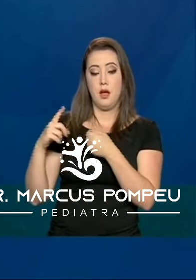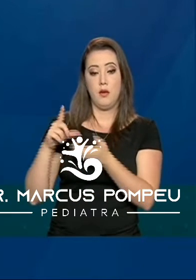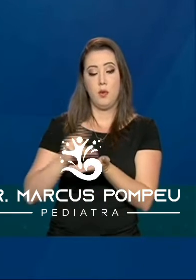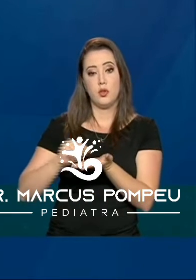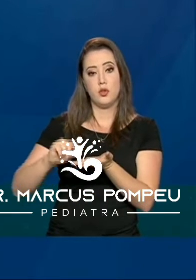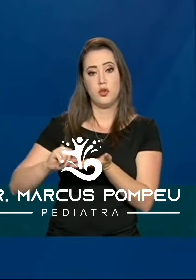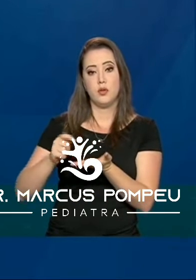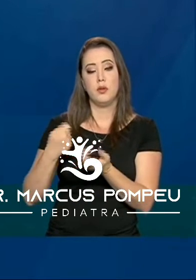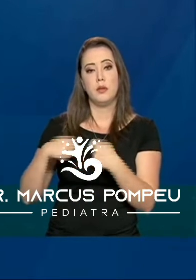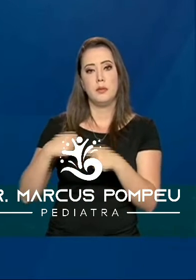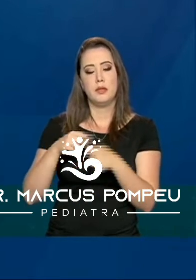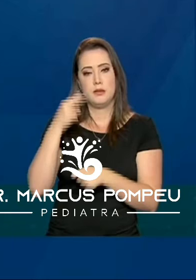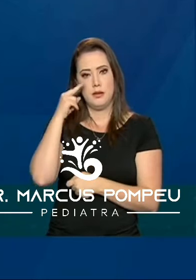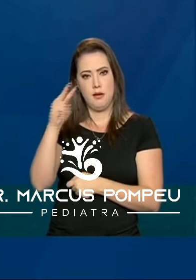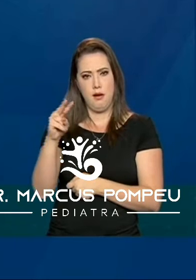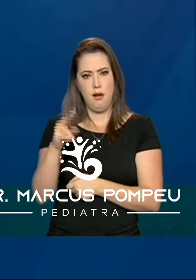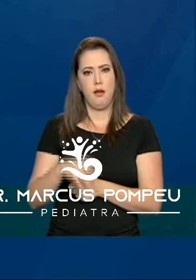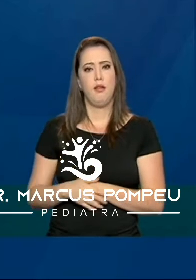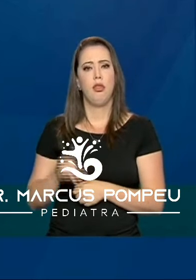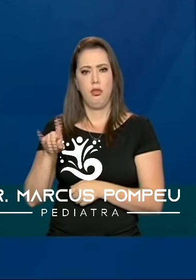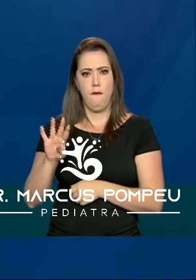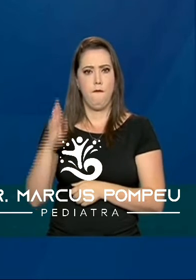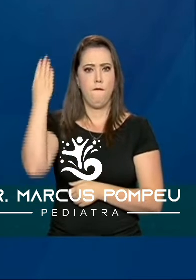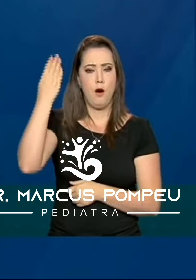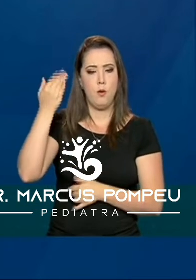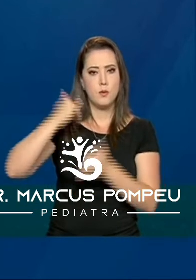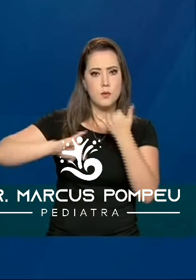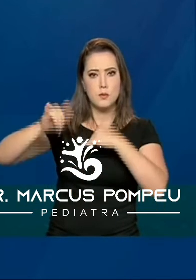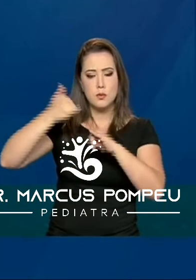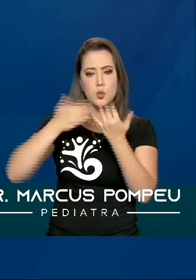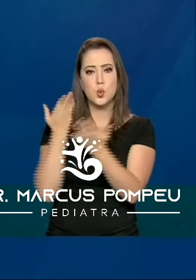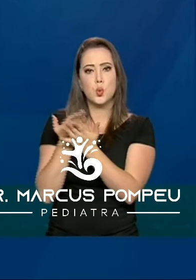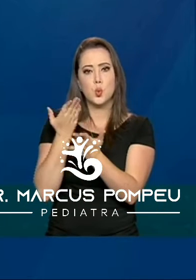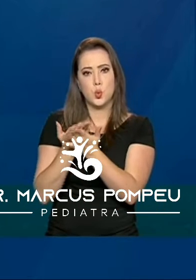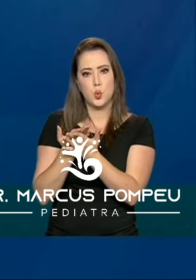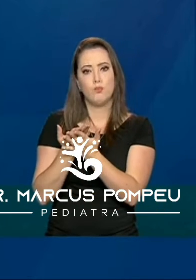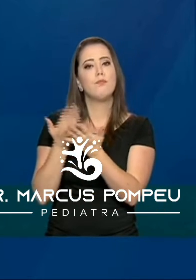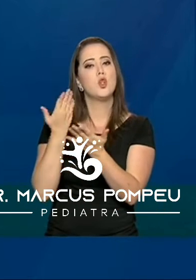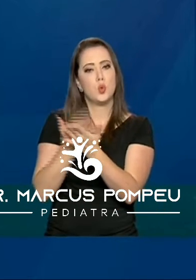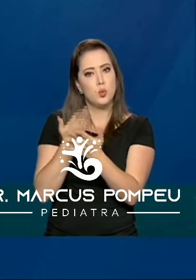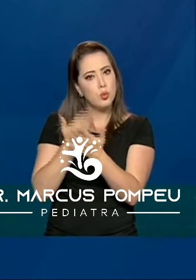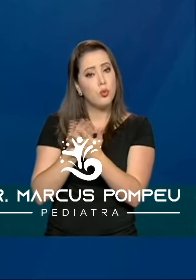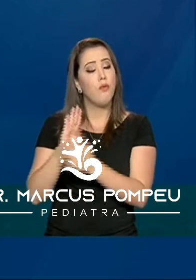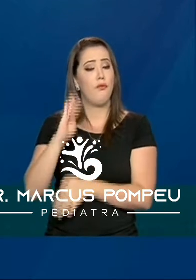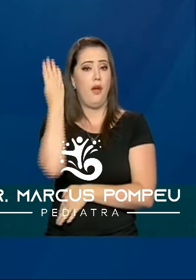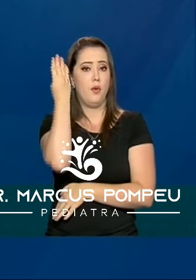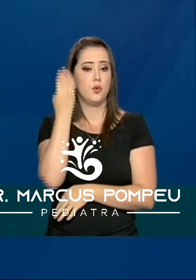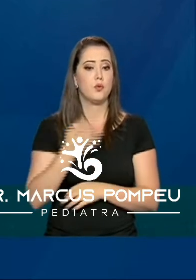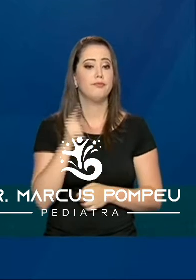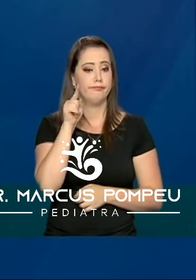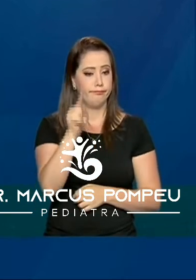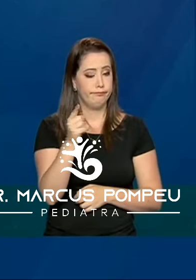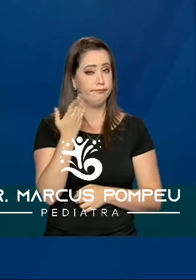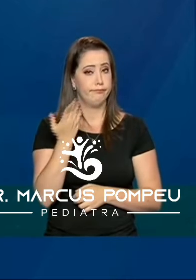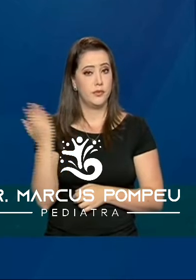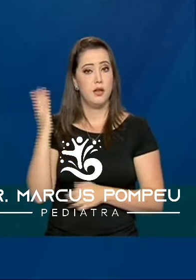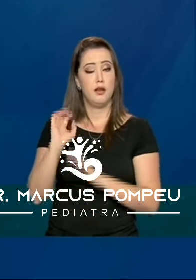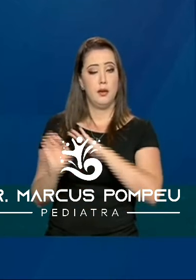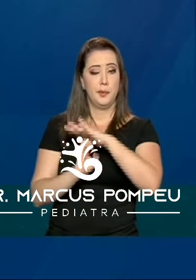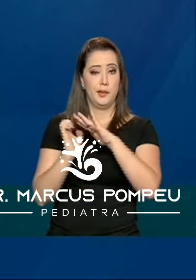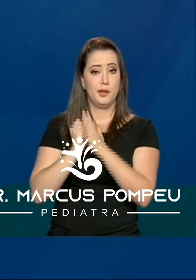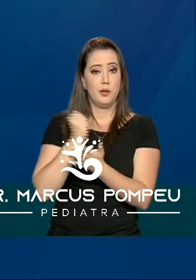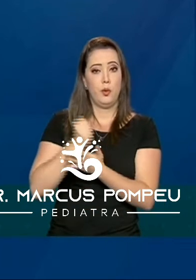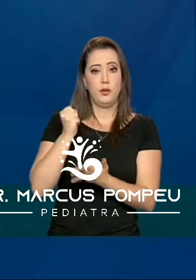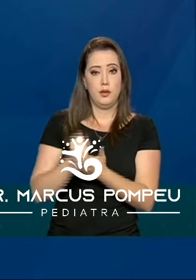ler. Fraude nos ensaios. Vendavia, a empresa contratada pela Pfizer para fazer o trial. E é